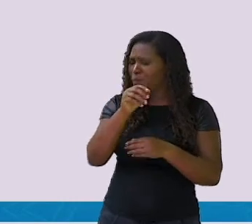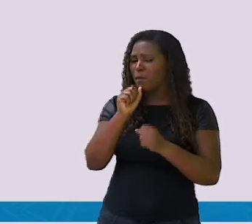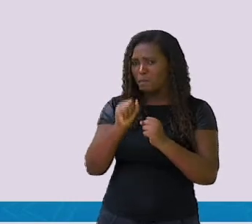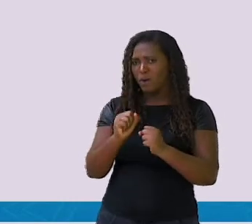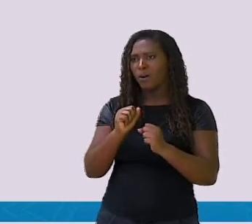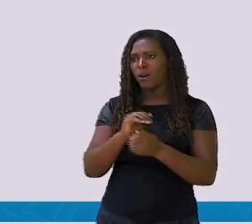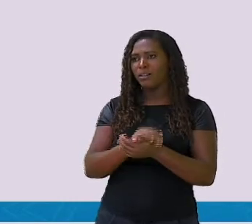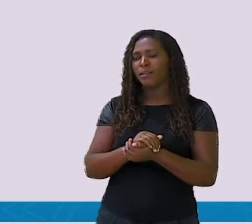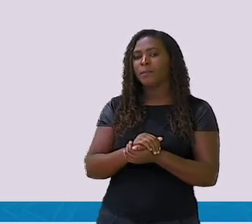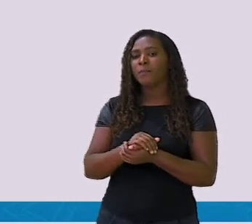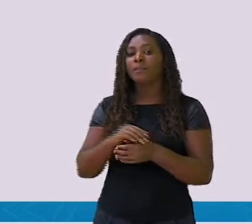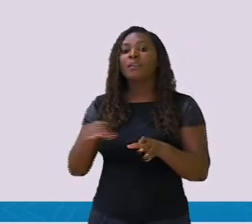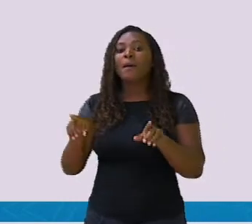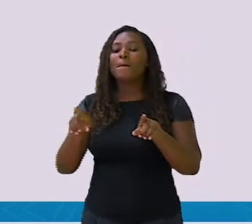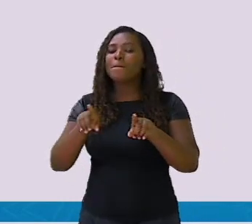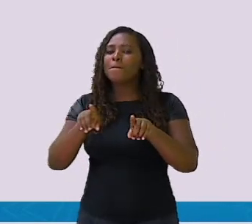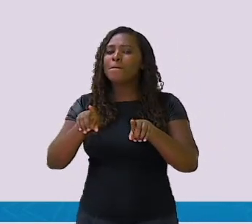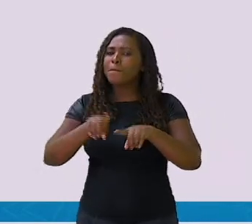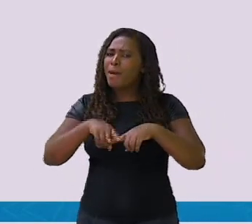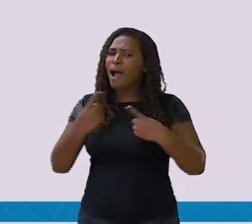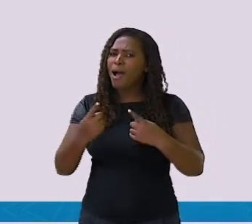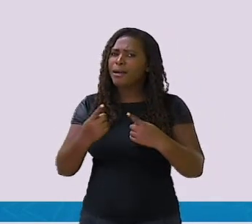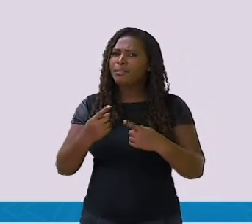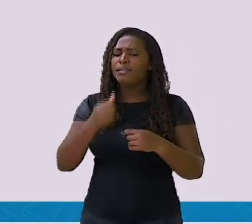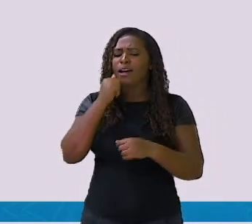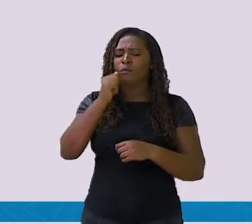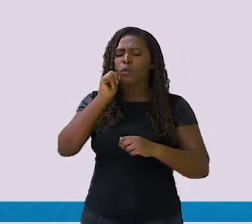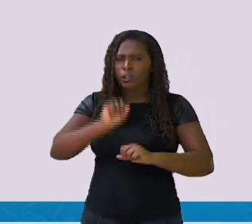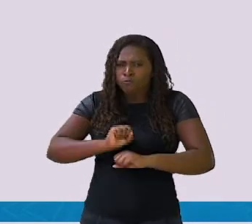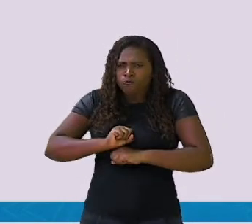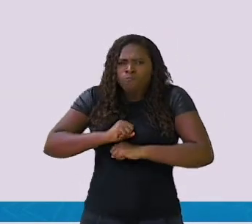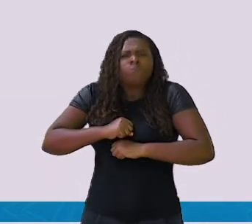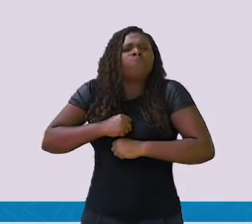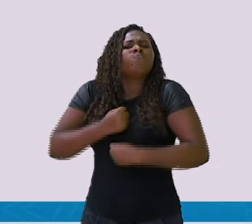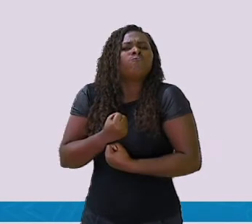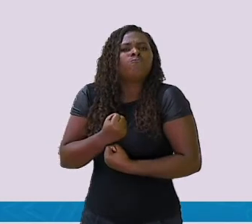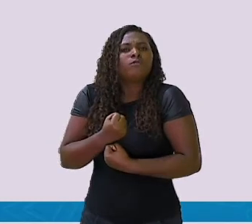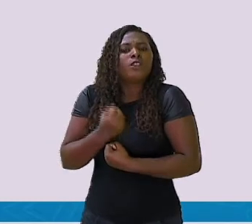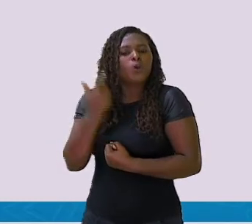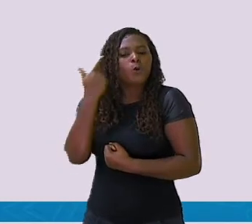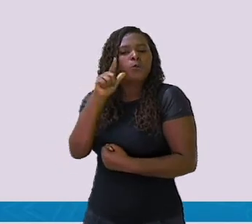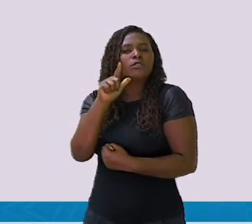e conseguem entrar aí para a escola, bem diferente dos tempos antigos.